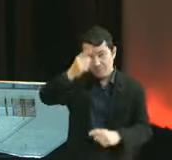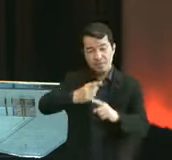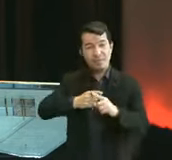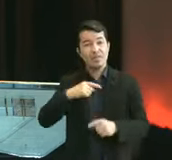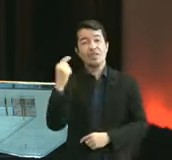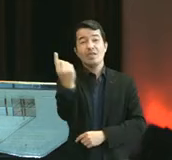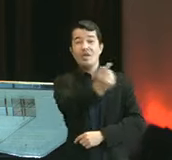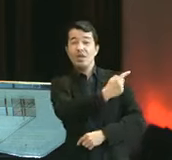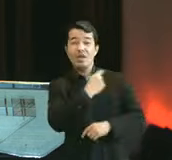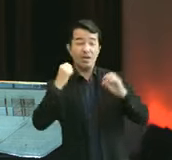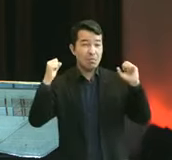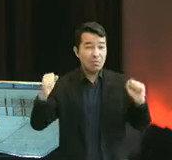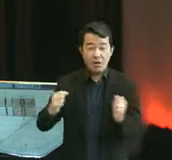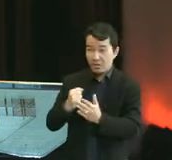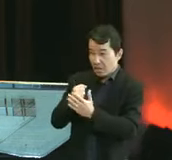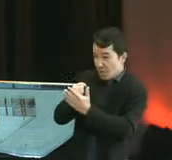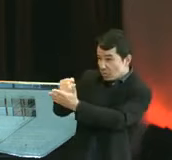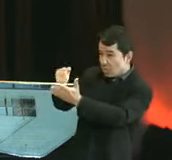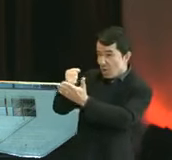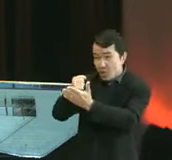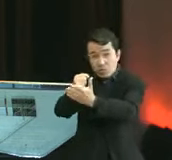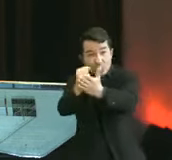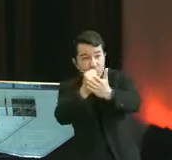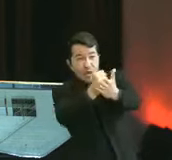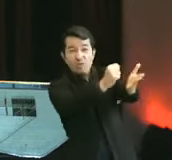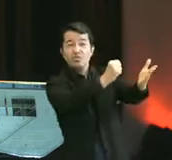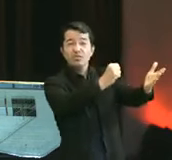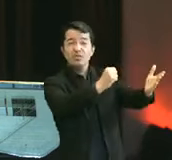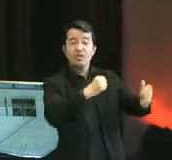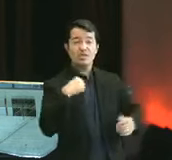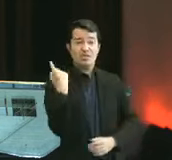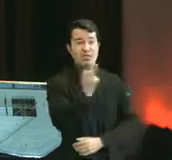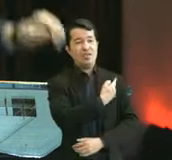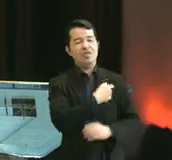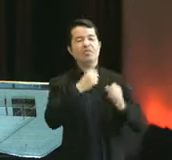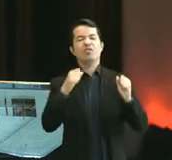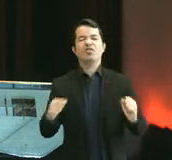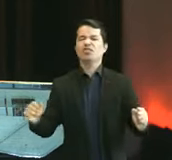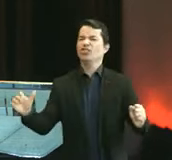Nós podemos ser cheios do poder de Deus. Quantos creem nisso?